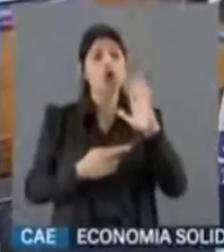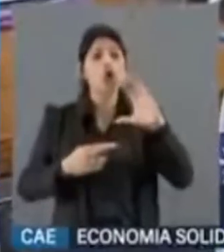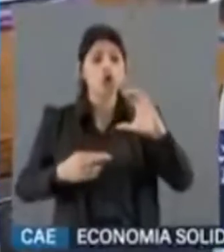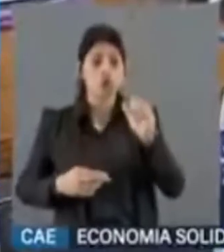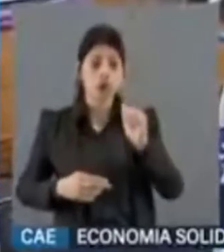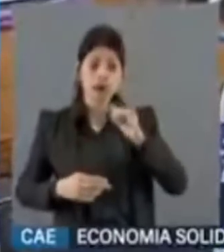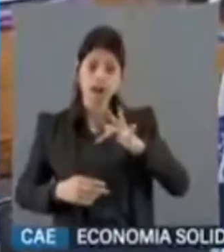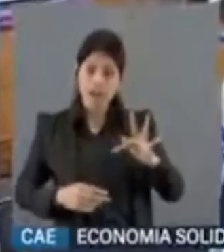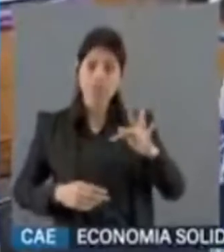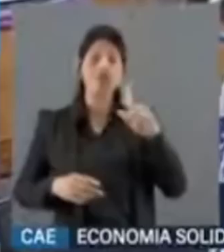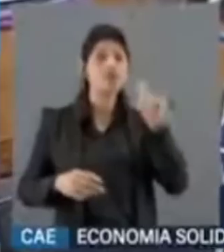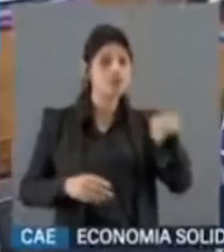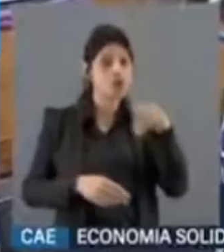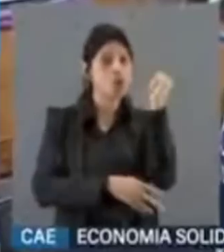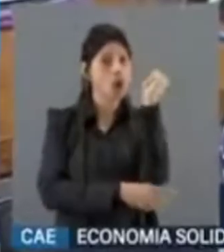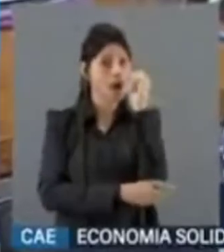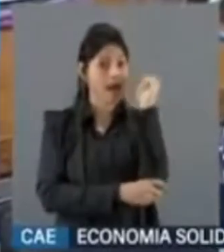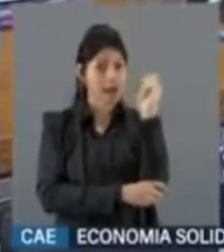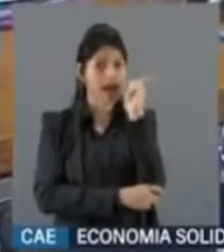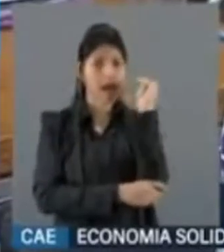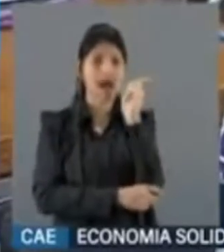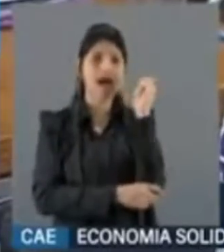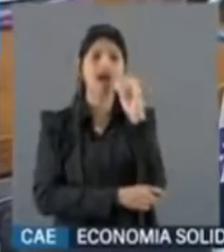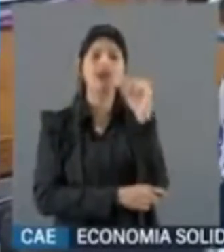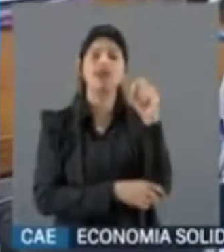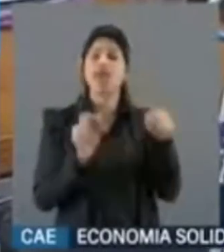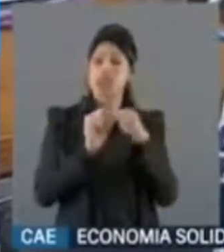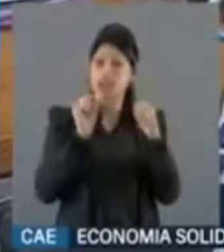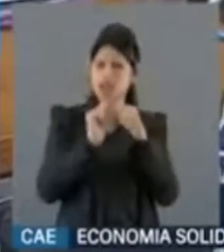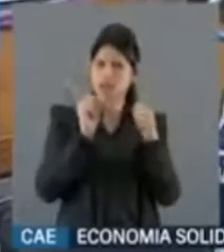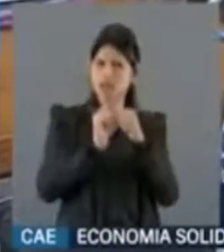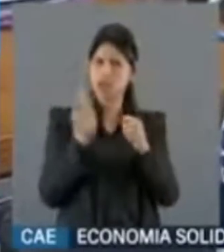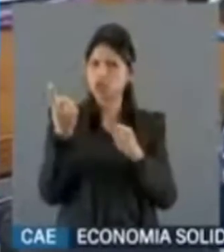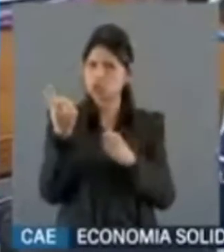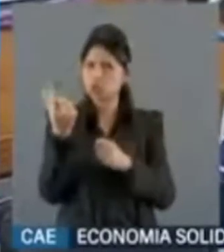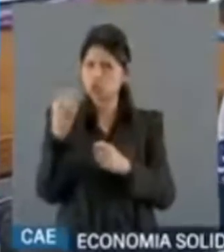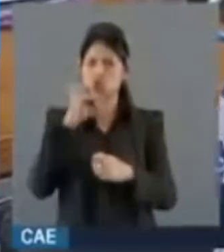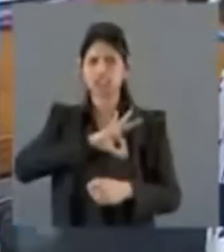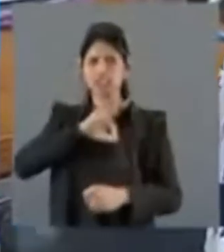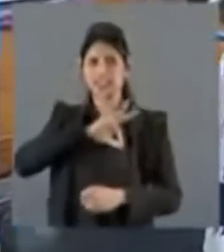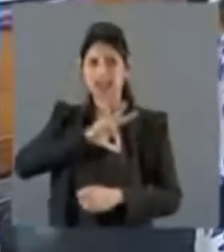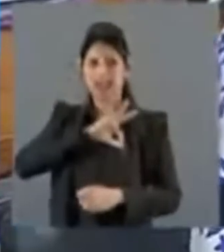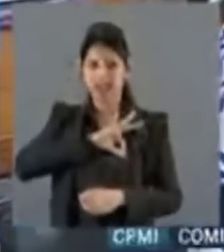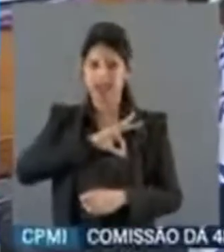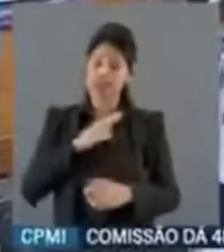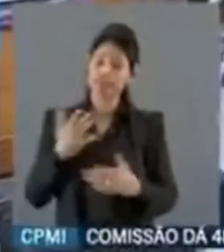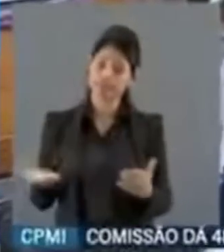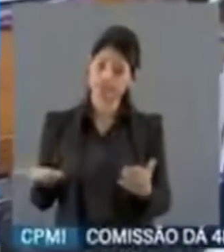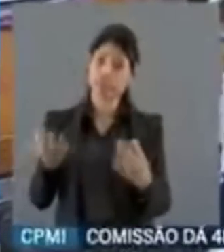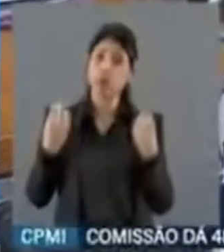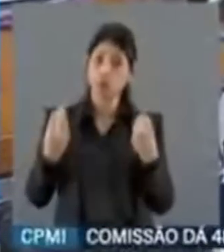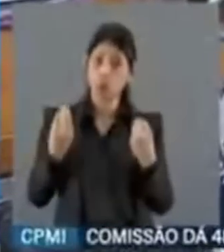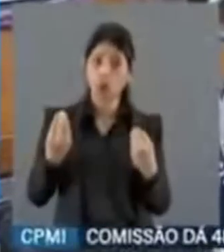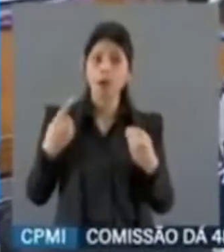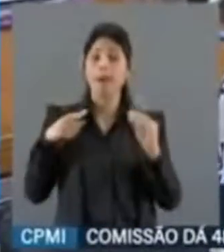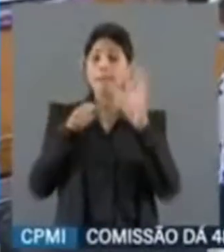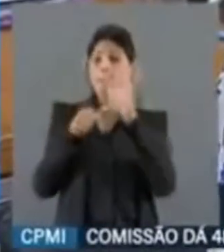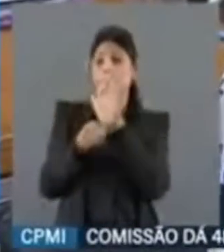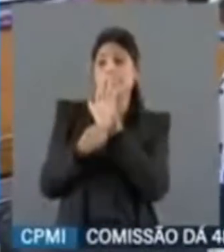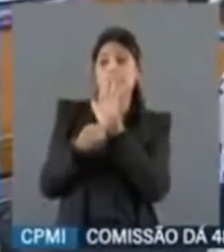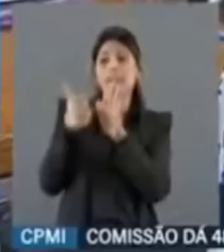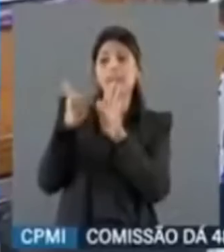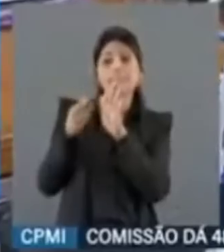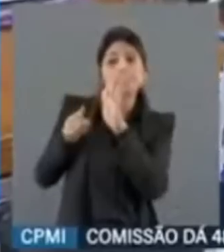situação dele, pelo tanto de movimentação financeira que ele faz, ganhando o salário que ganha. Então a primeira pergunta que eu dirijo à